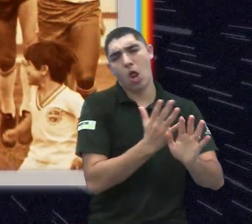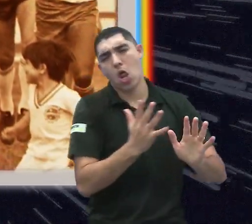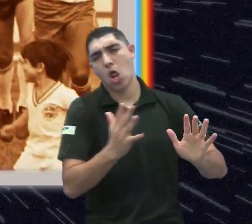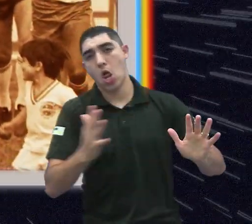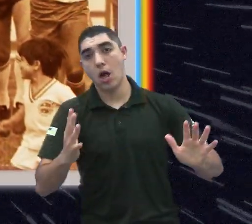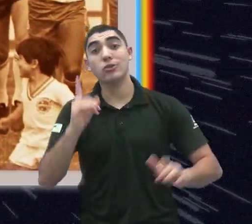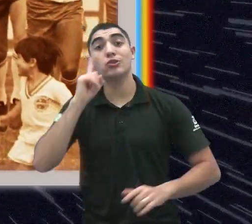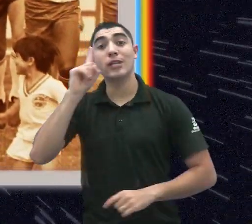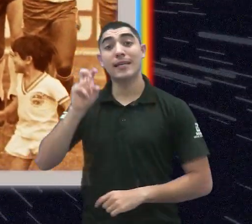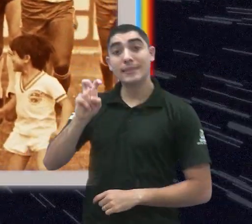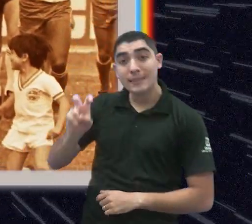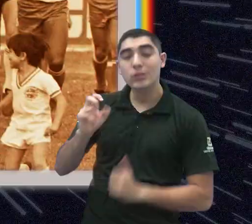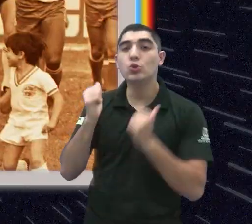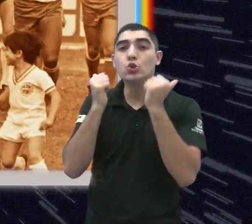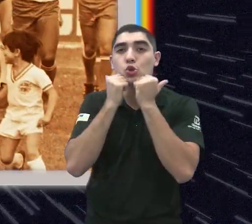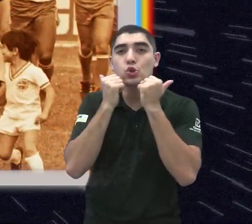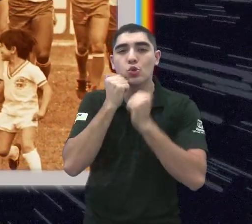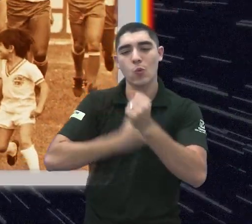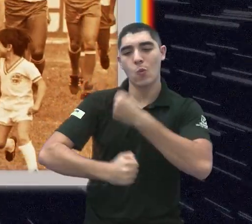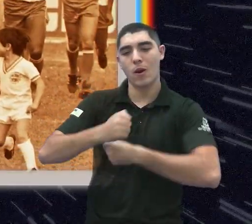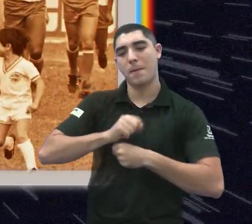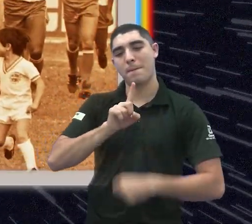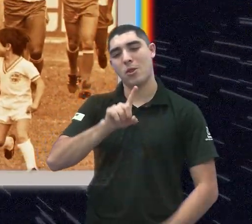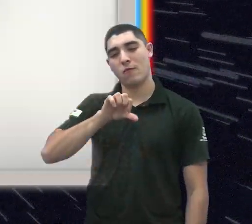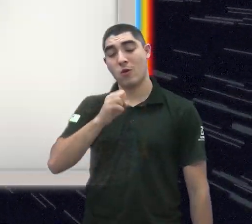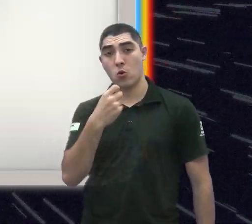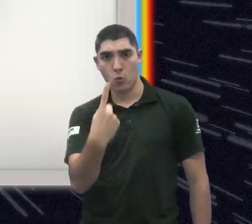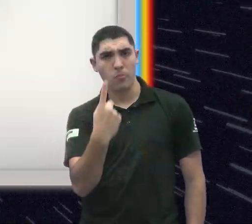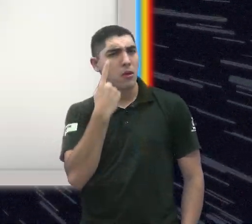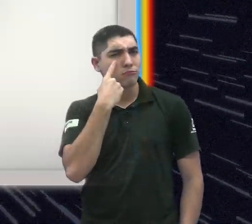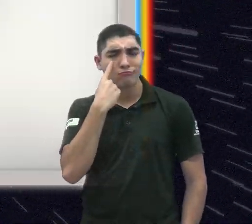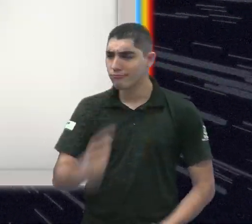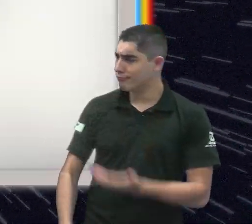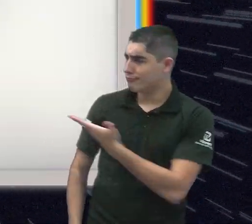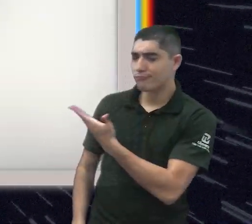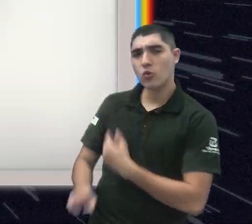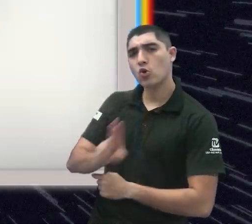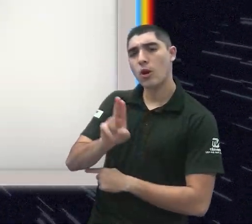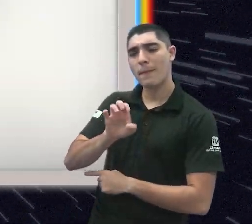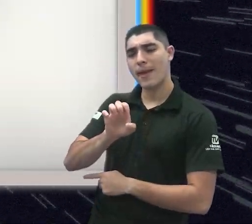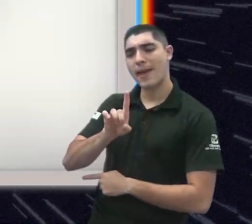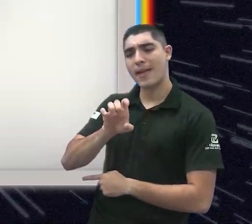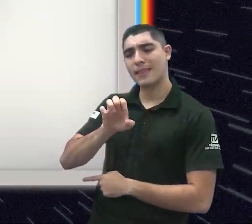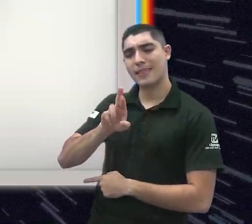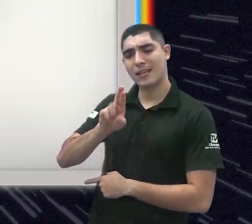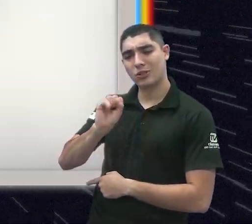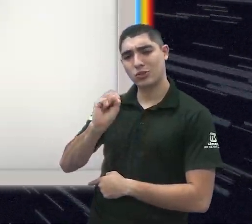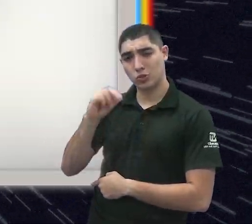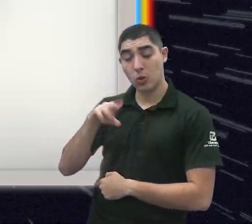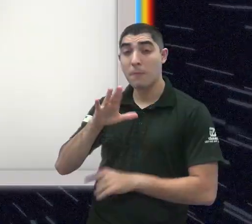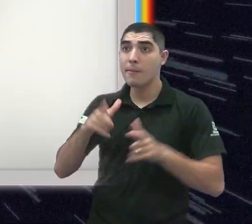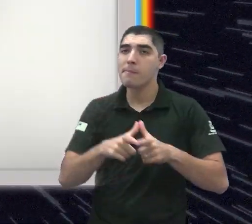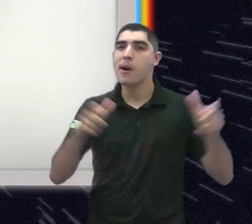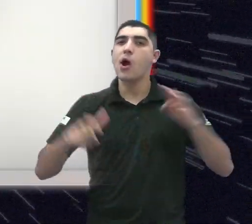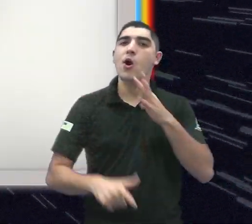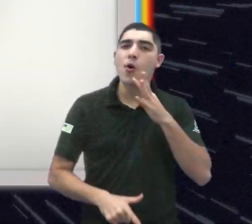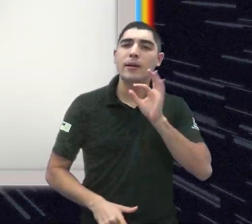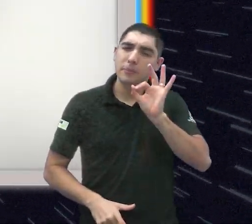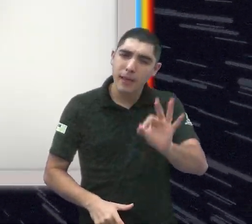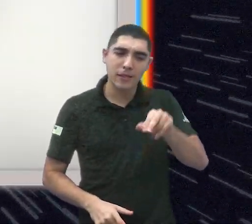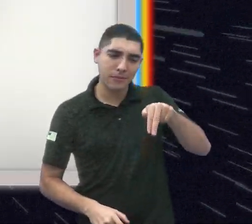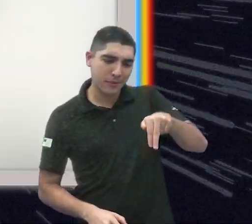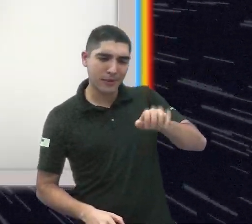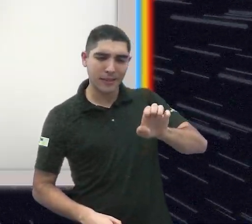dia 5 de julho de 1981. O Ederson José Martins, mais conhecido como Nenê